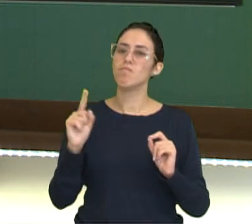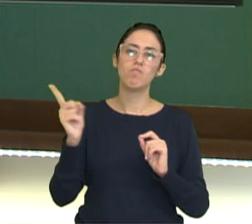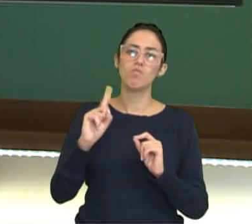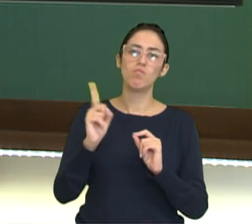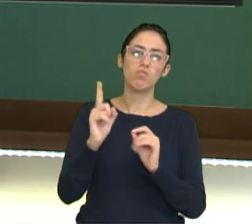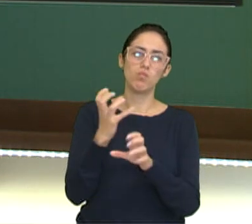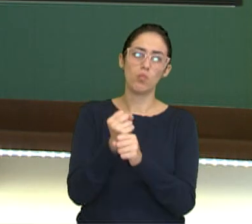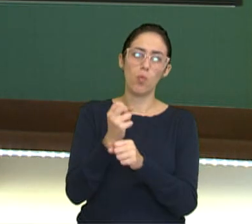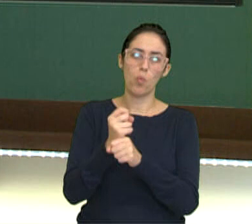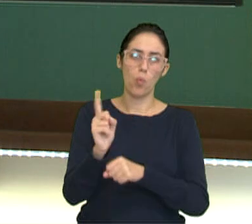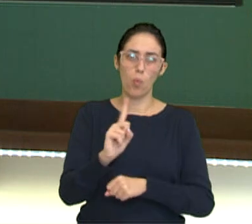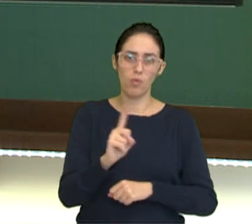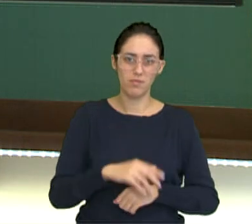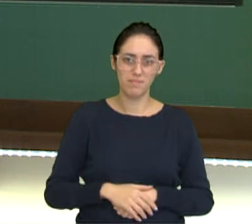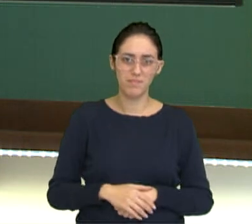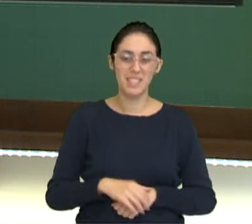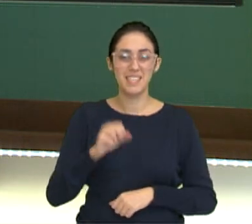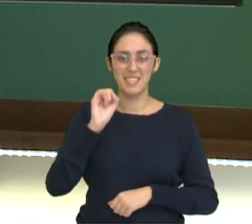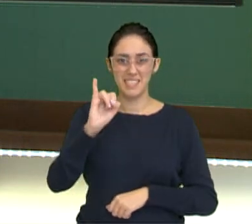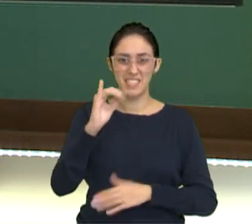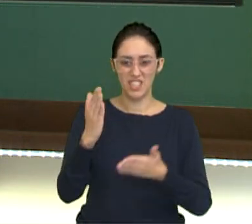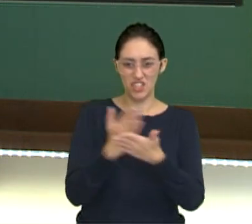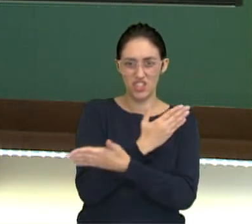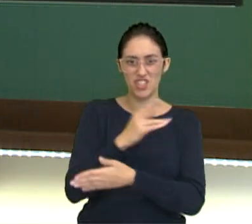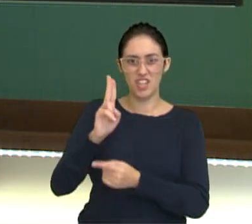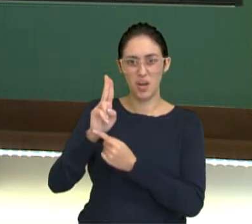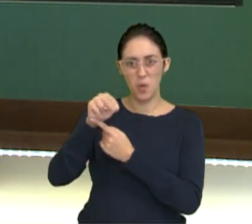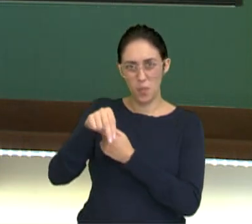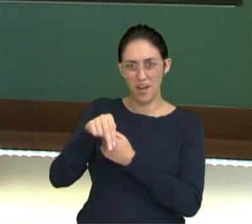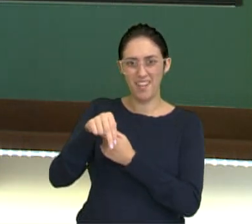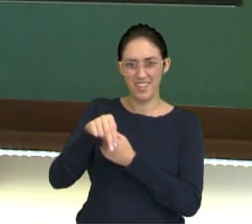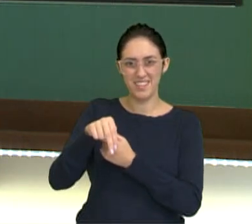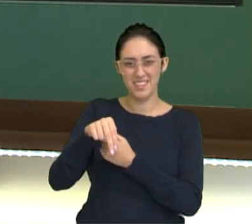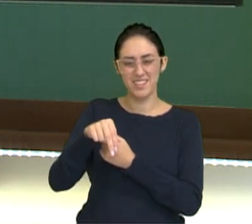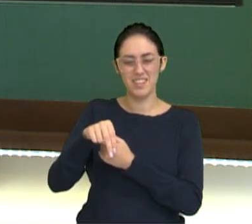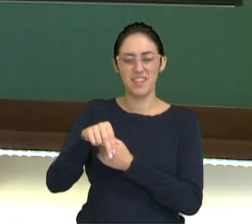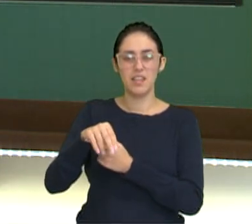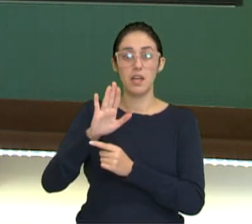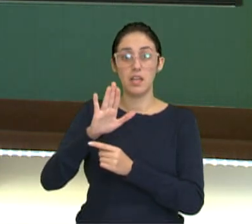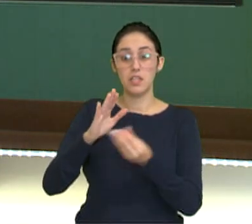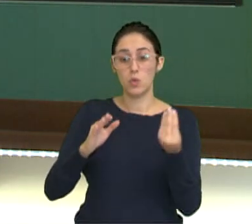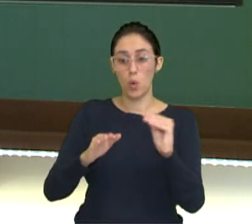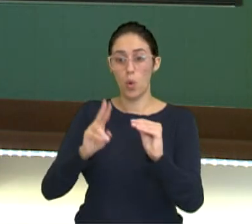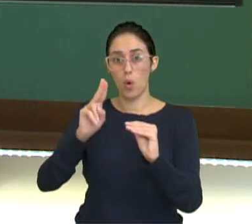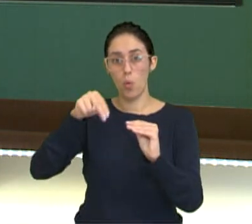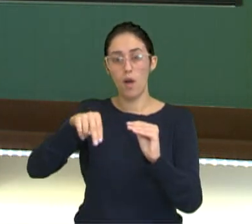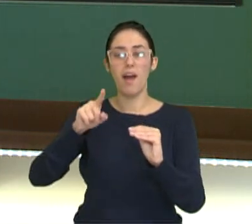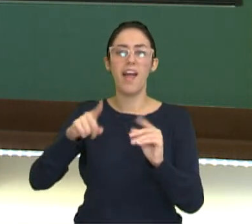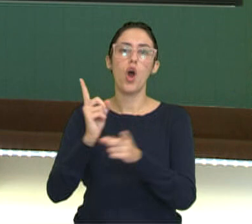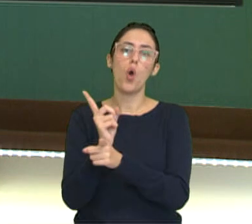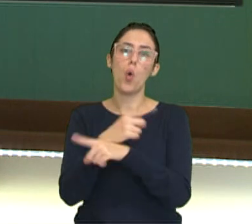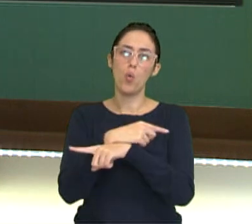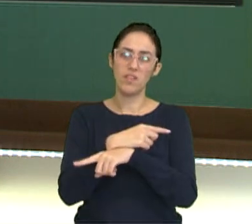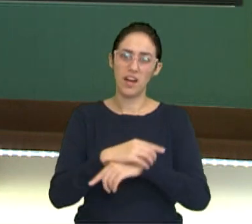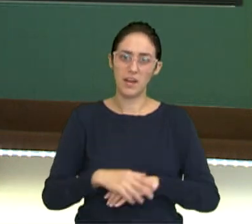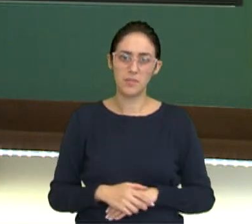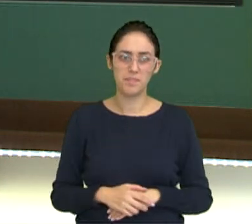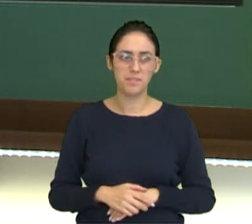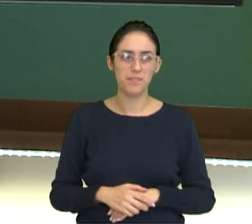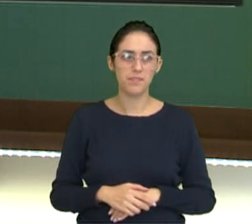Happiness, felicidade. Se a gente colocar o un na frente, a gente tem a ideia oposta. Disbelief, dissimilar,